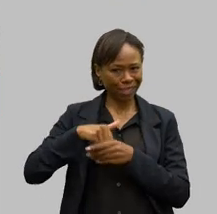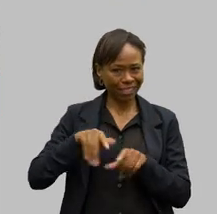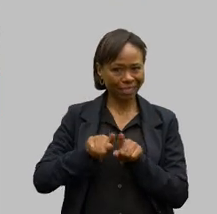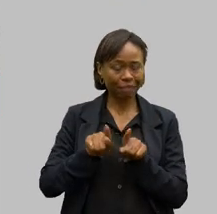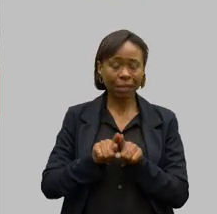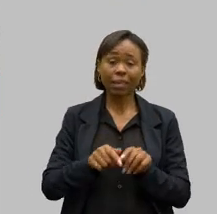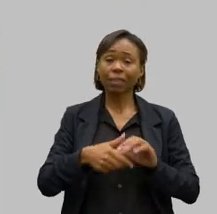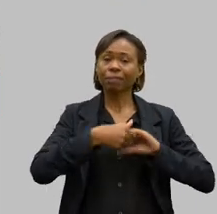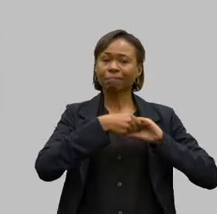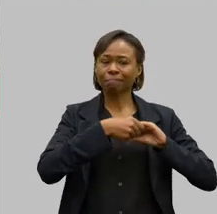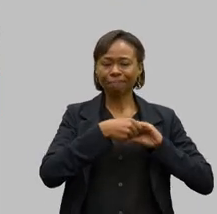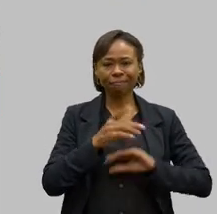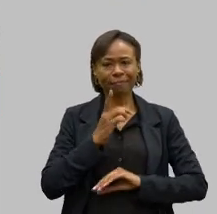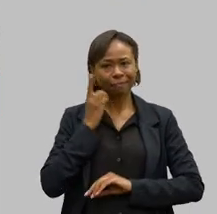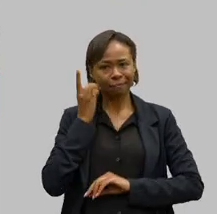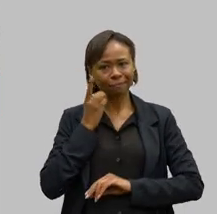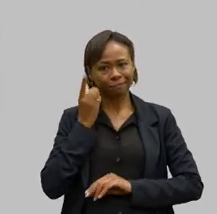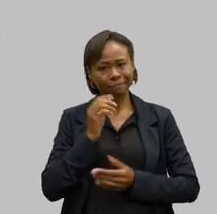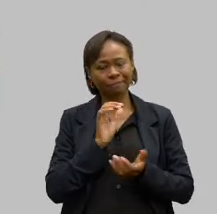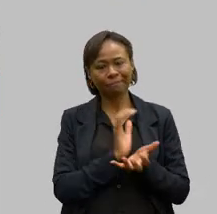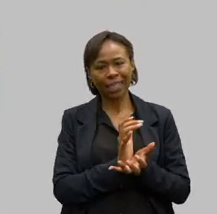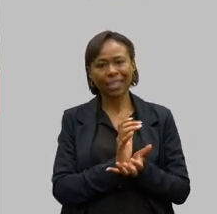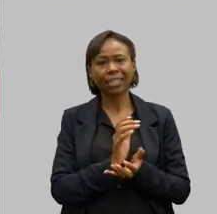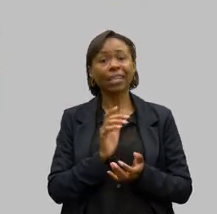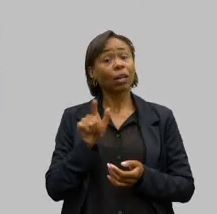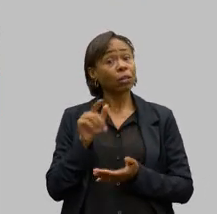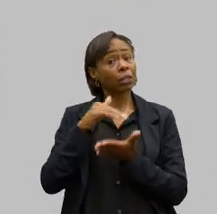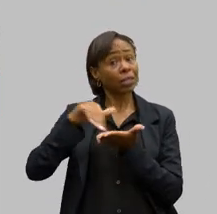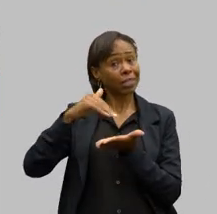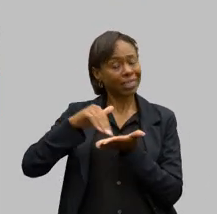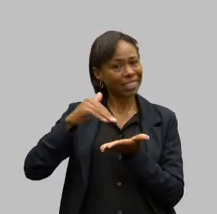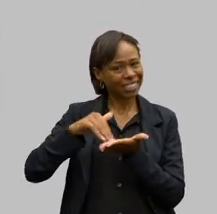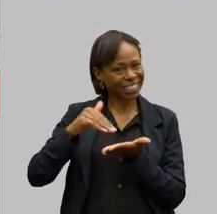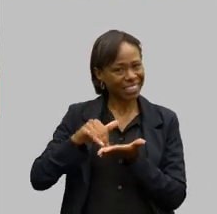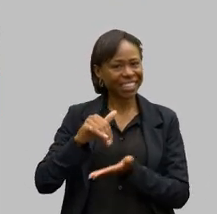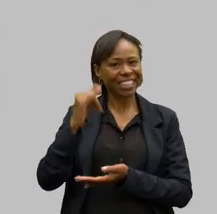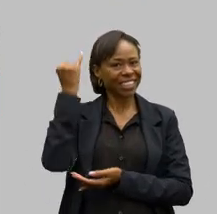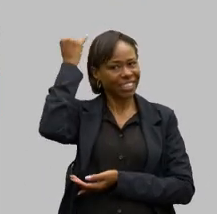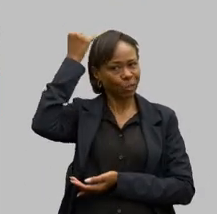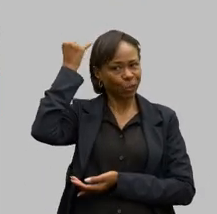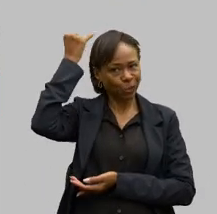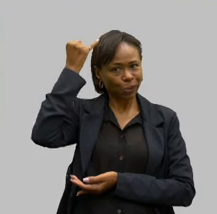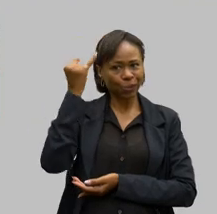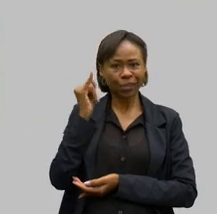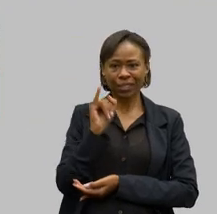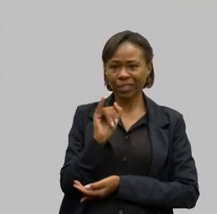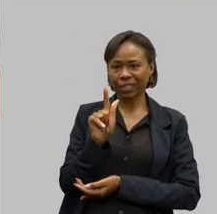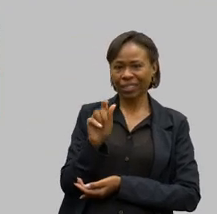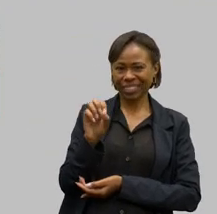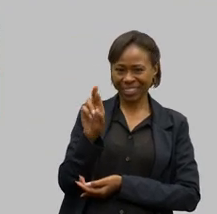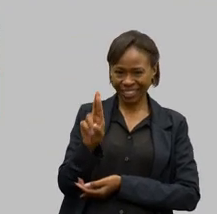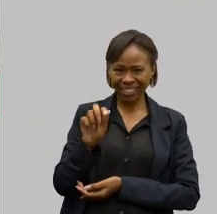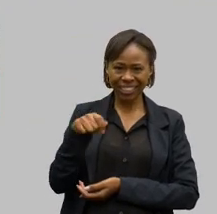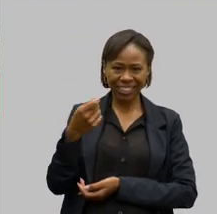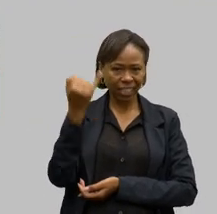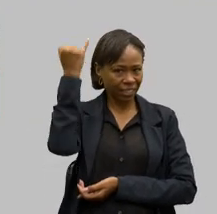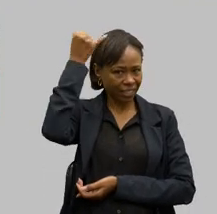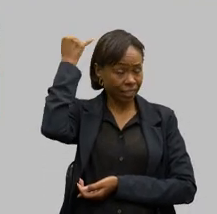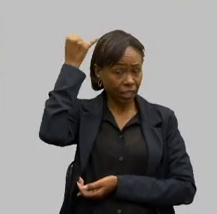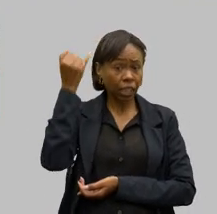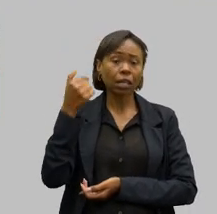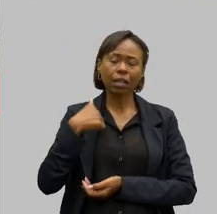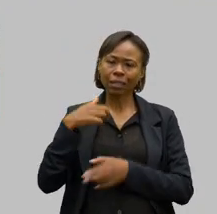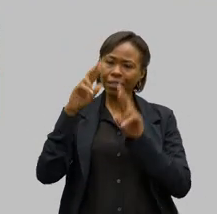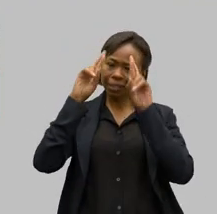deputados, cumprimentar o nosso querido secretário de Estado, o Igor, um grande amigo, uma pessoa que eu admiro muito, que tem o meu respeito, na